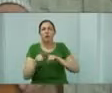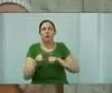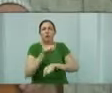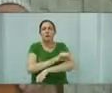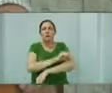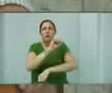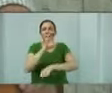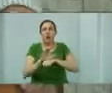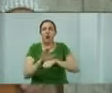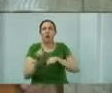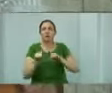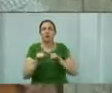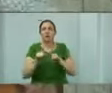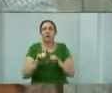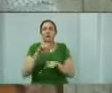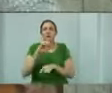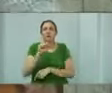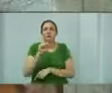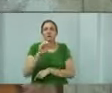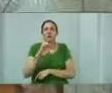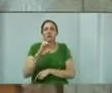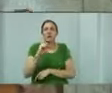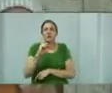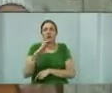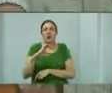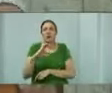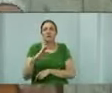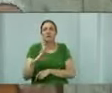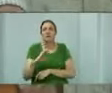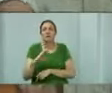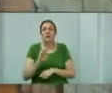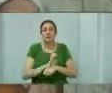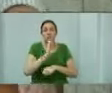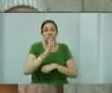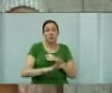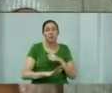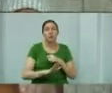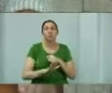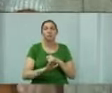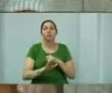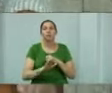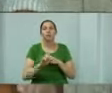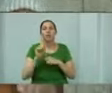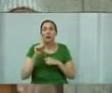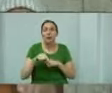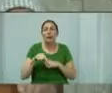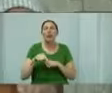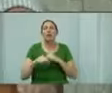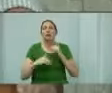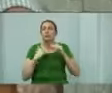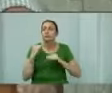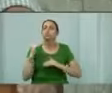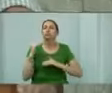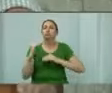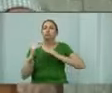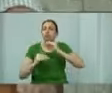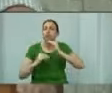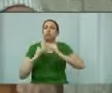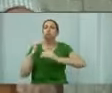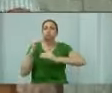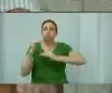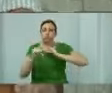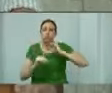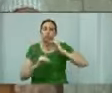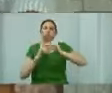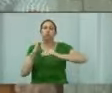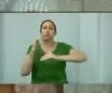feito. Acho que a gente tem feito o dever de casa. Erechim não é para dar espetáculo, Erechim é para ir gradativamente subindo um degrau, consolidando,